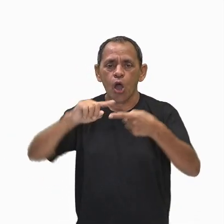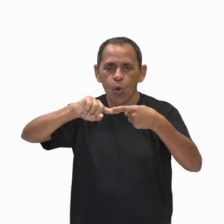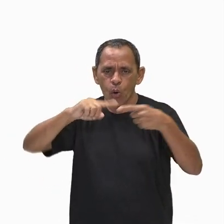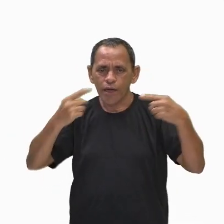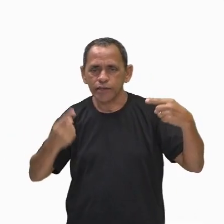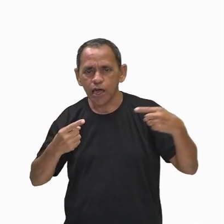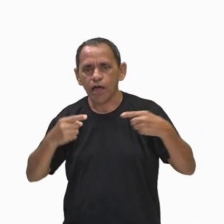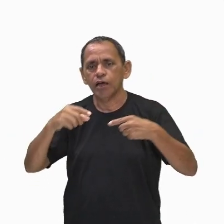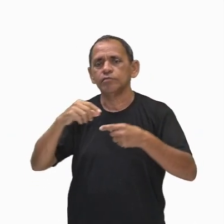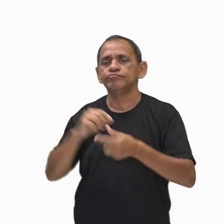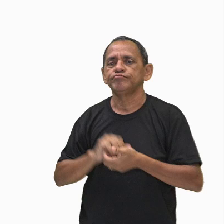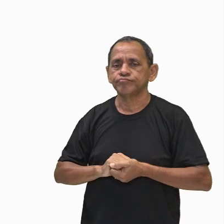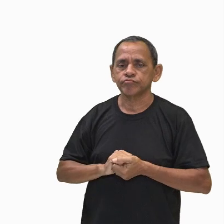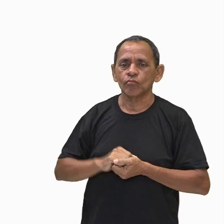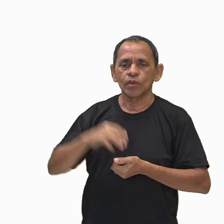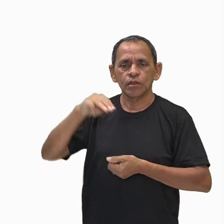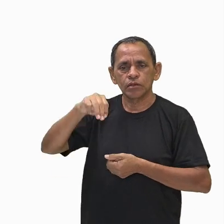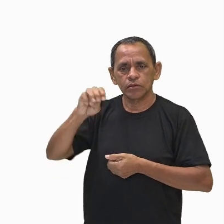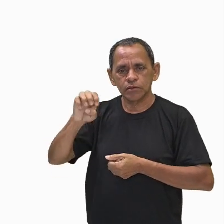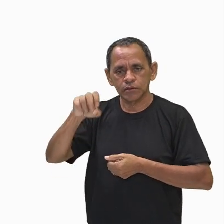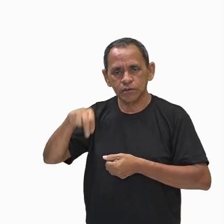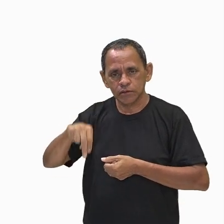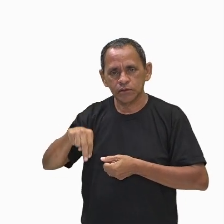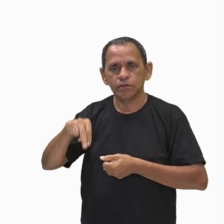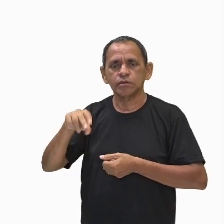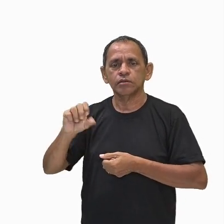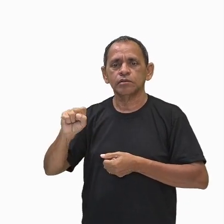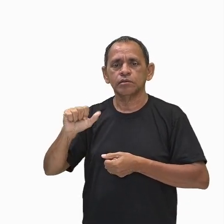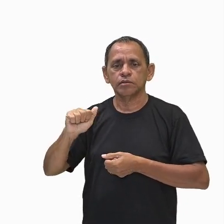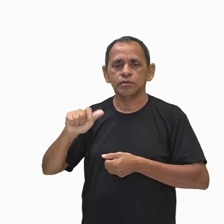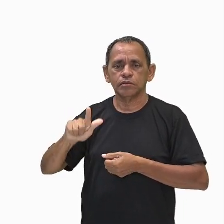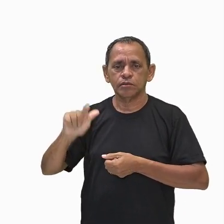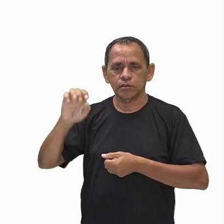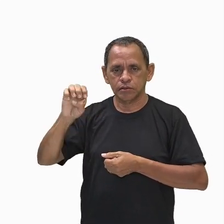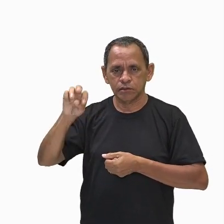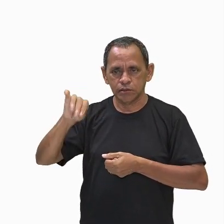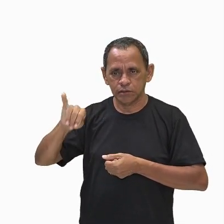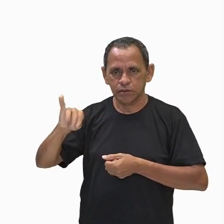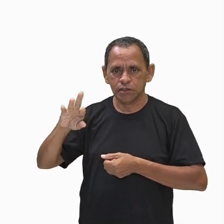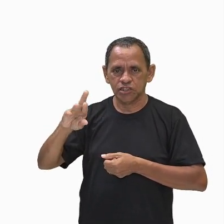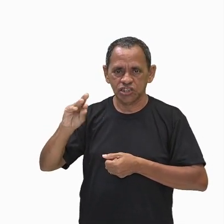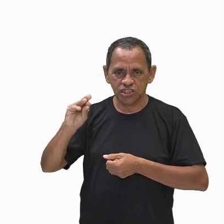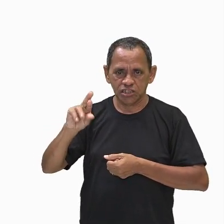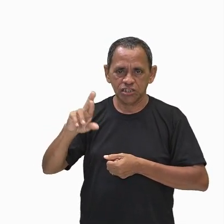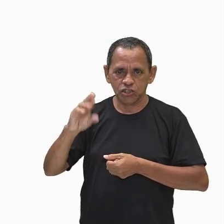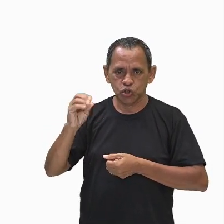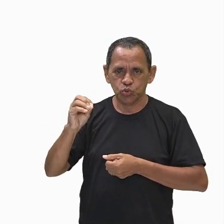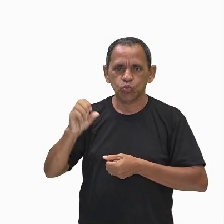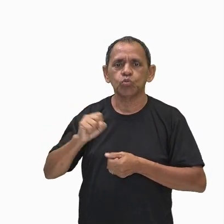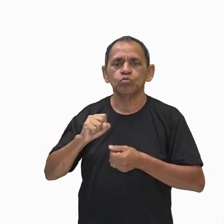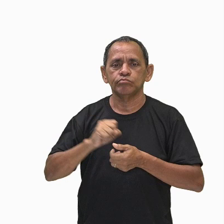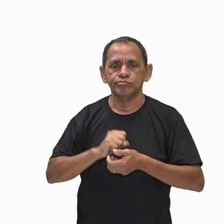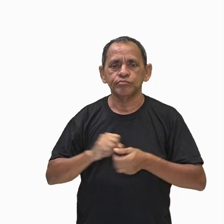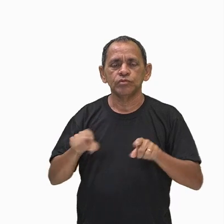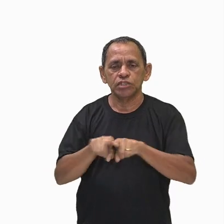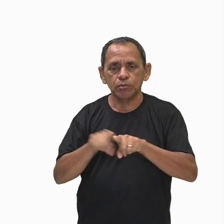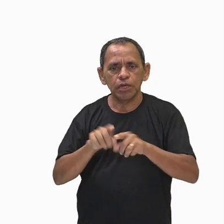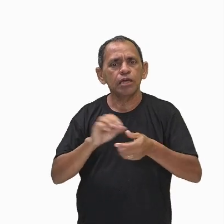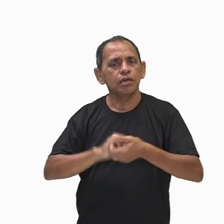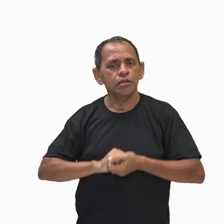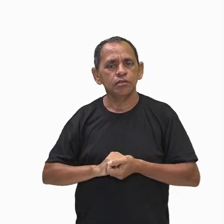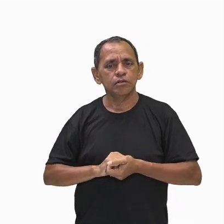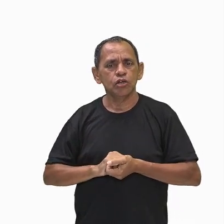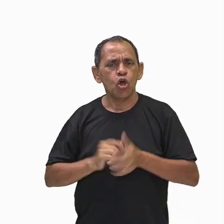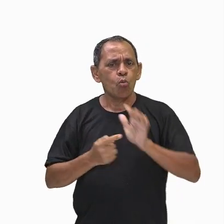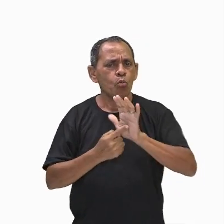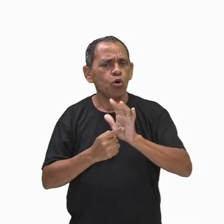para vocês. A etapa inicial é a RNA polimerase, que não está sendo mostrada no esquema didático, mas vocês têm que